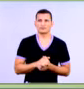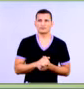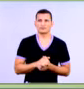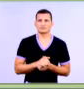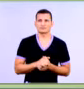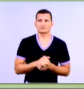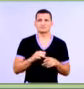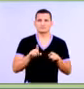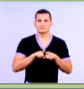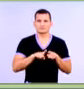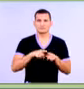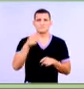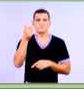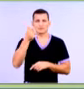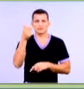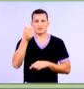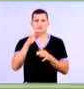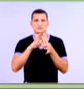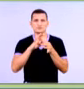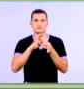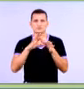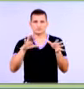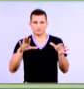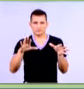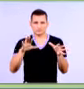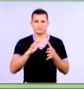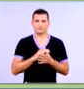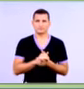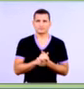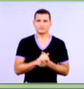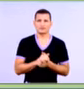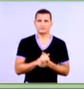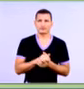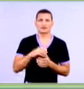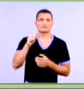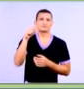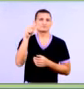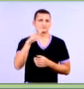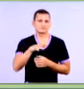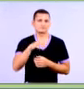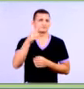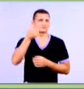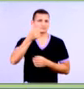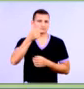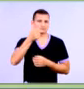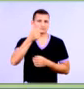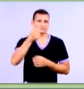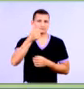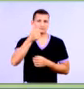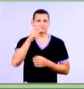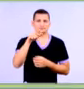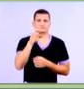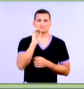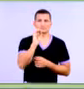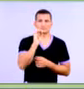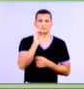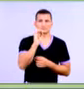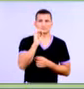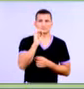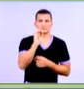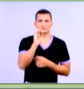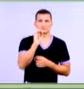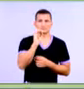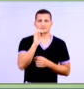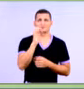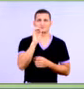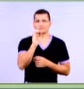posição disponível. Então, vamos supor, nessa situação aqui, quem é a primeira posição ocupada? É o 0. O 0